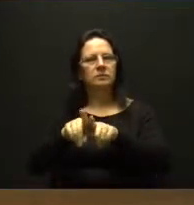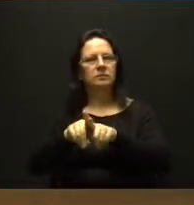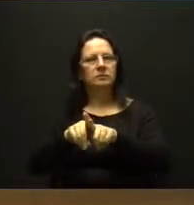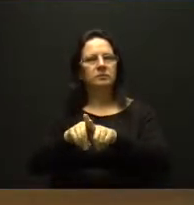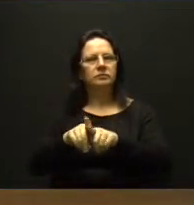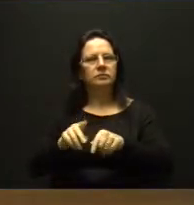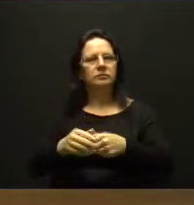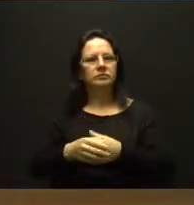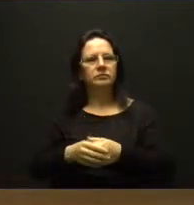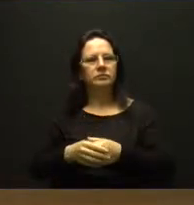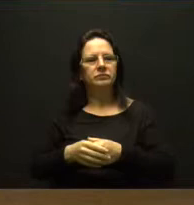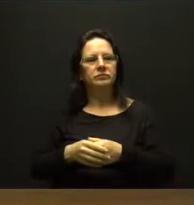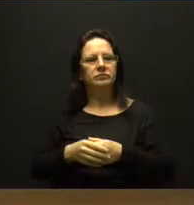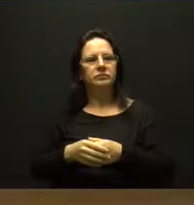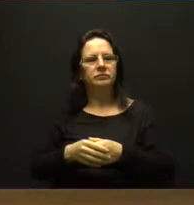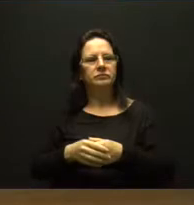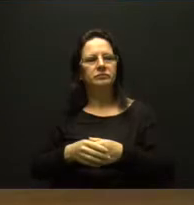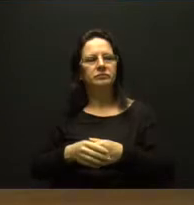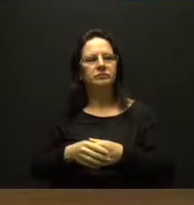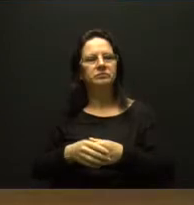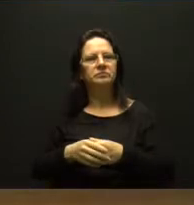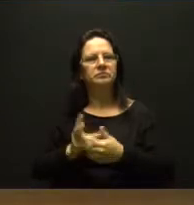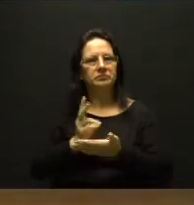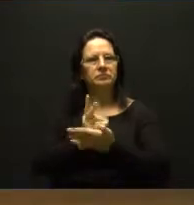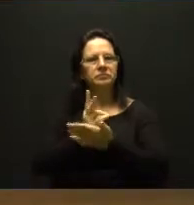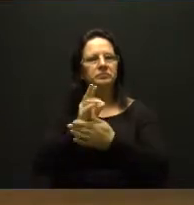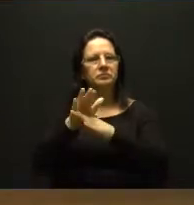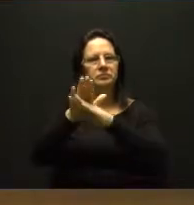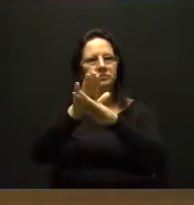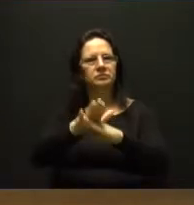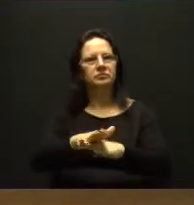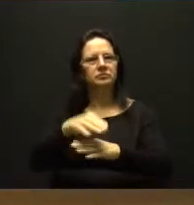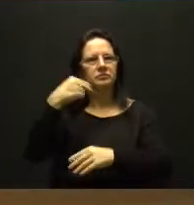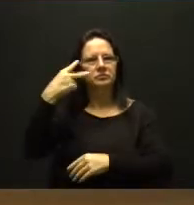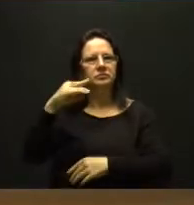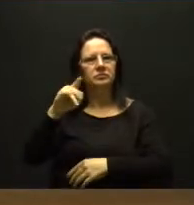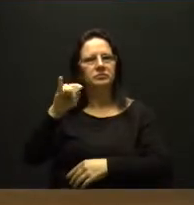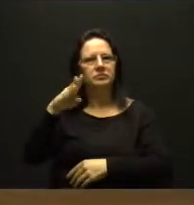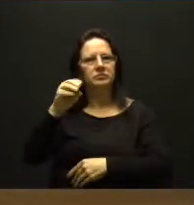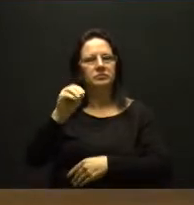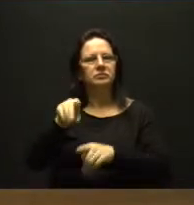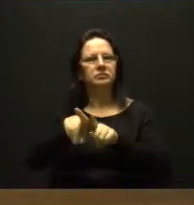três pratos mas não deixou de contribuir do rostinho